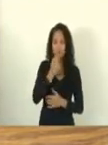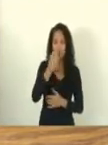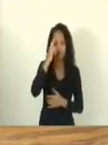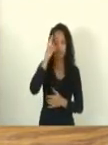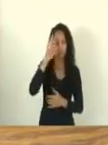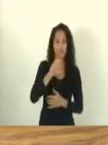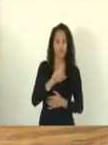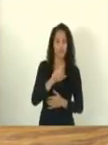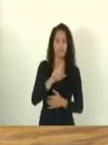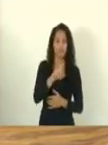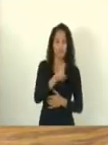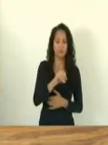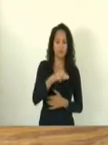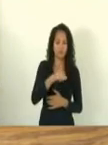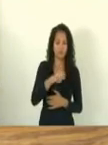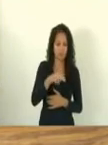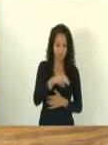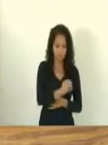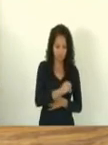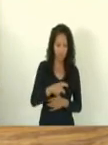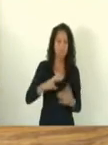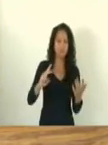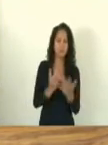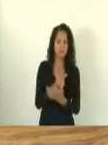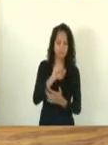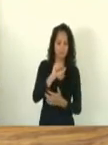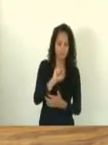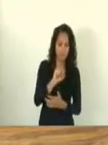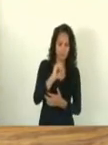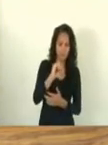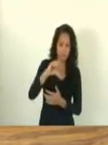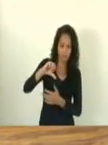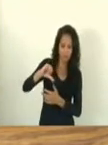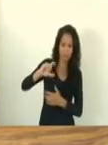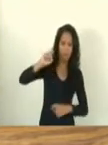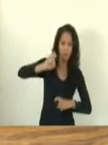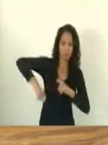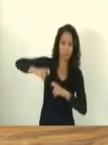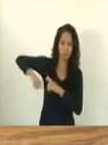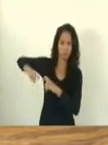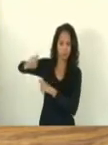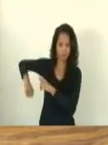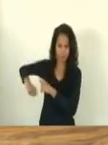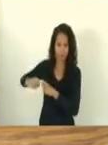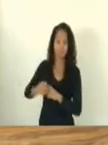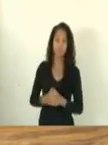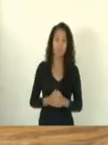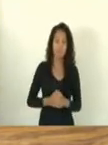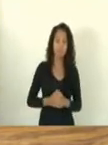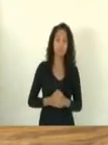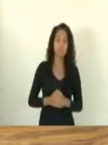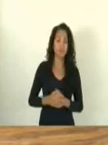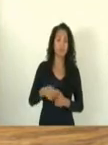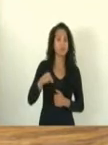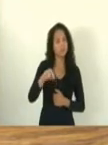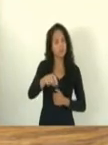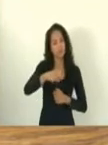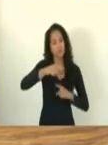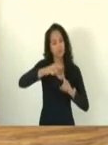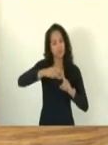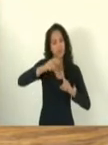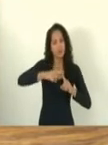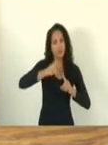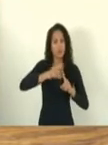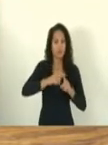809 estupros. Isso quer dizer que ocorre uma violação deste tipo a